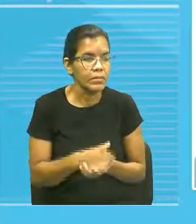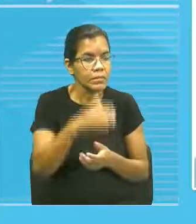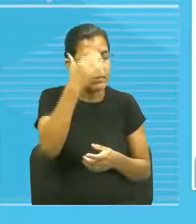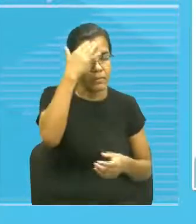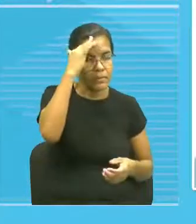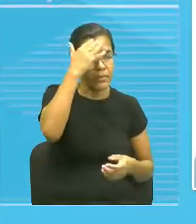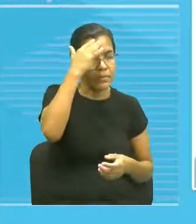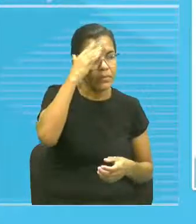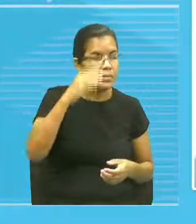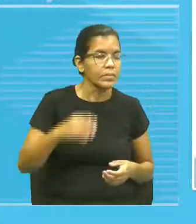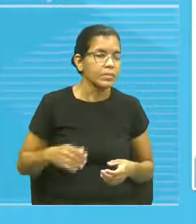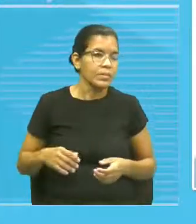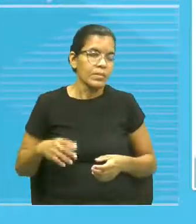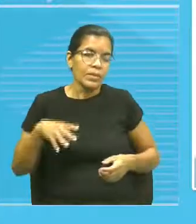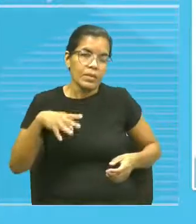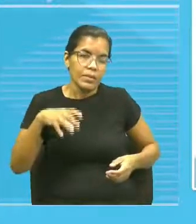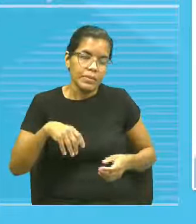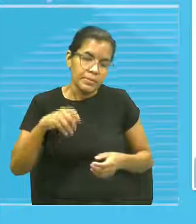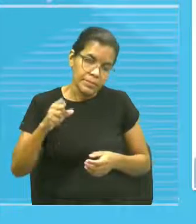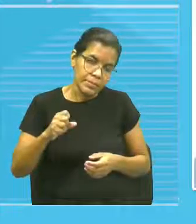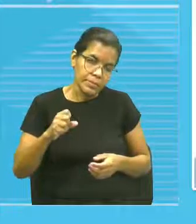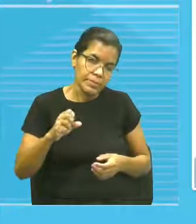que é metabolismo basal?